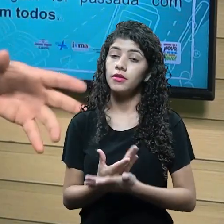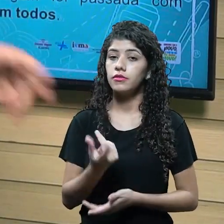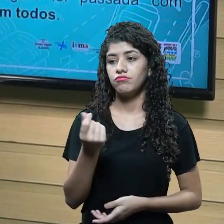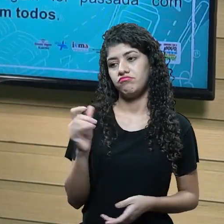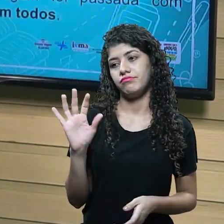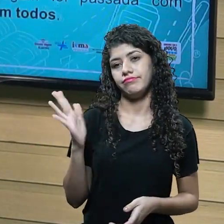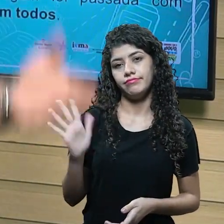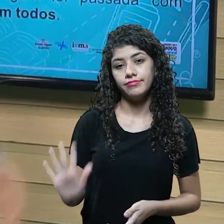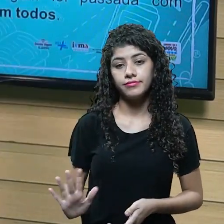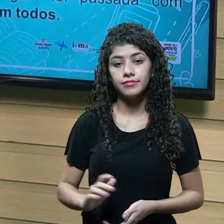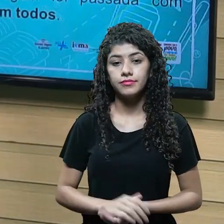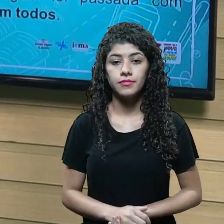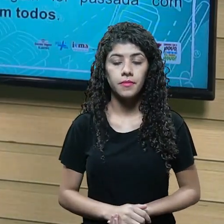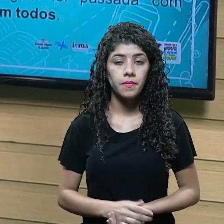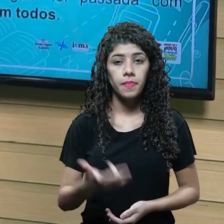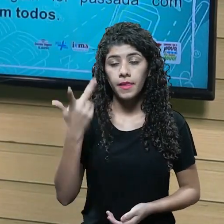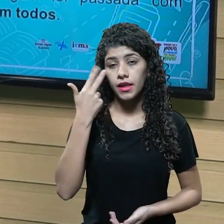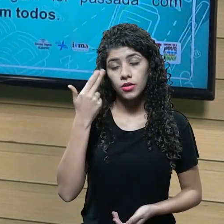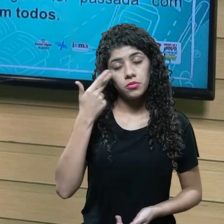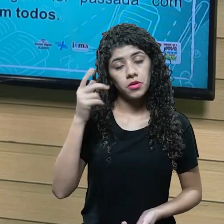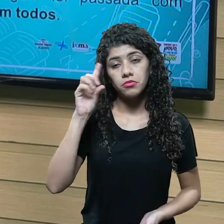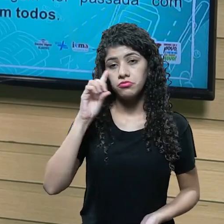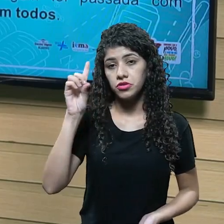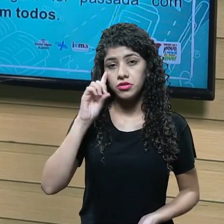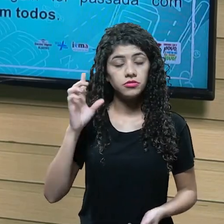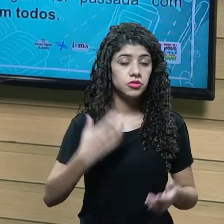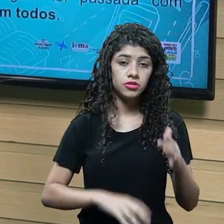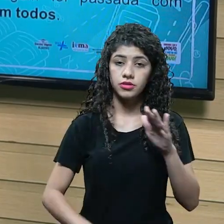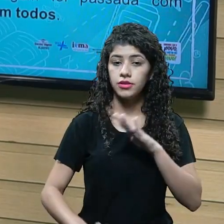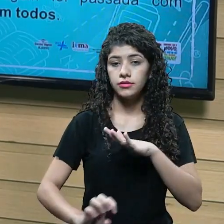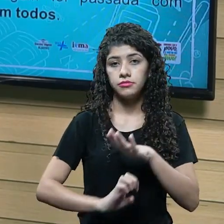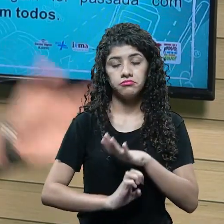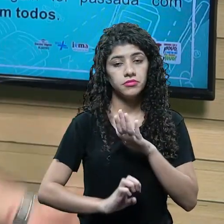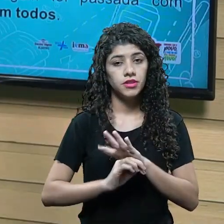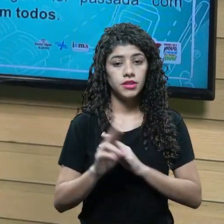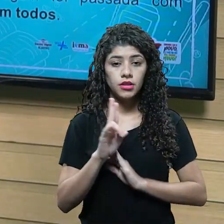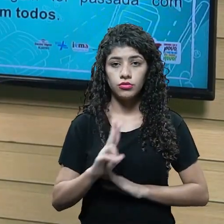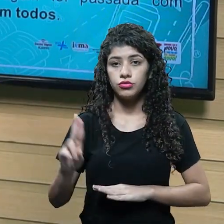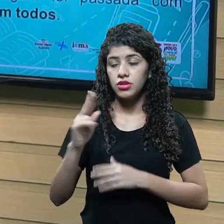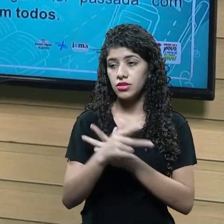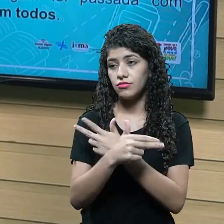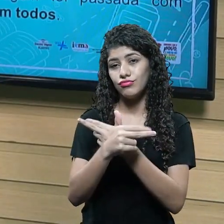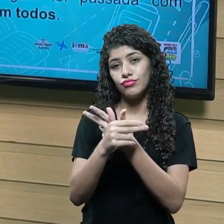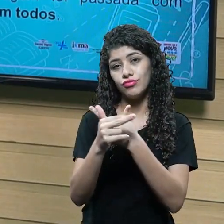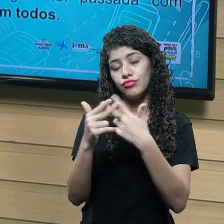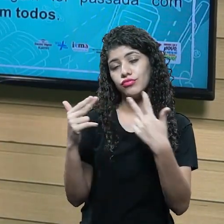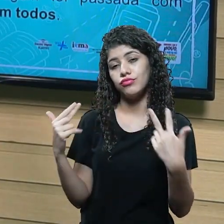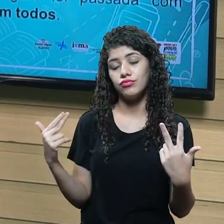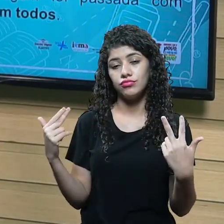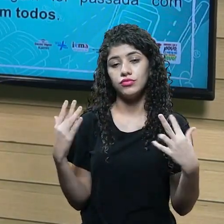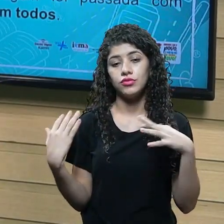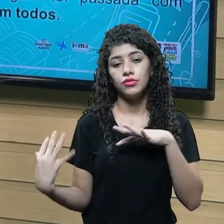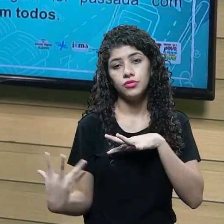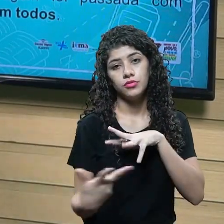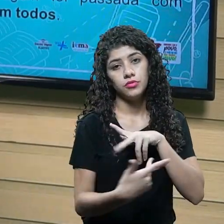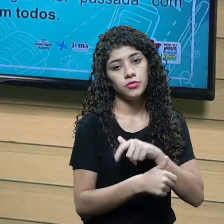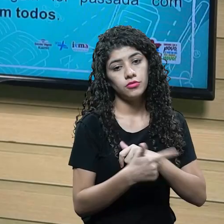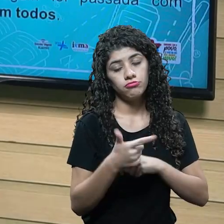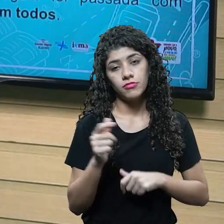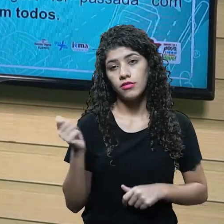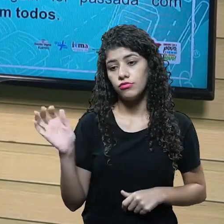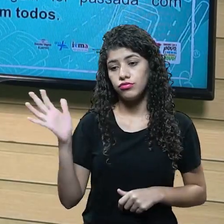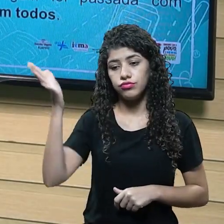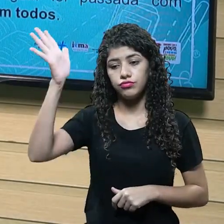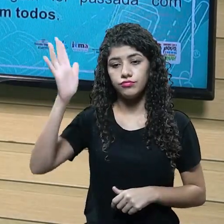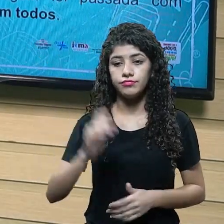dessa de Coca-Cola é comum no dia a dia da empresa. A empresa aplica, utiliza ela em vários pontos do mundo. Então não teve investimento alto. E o que diz